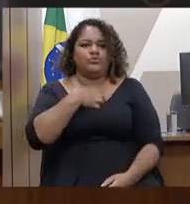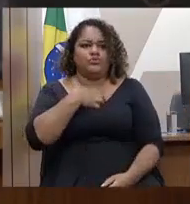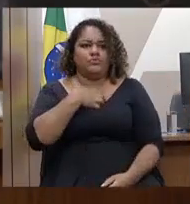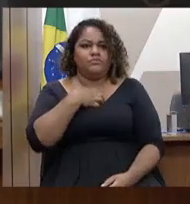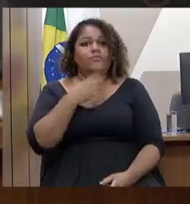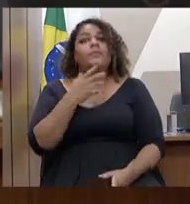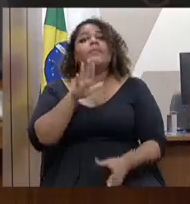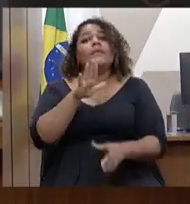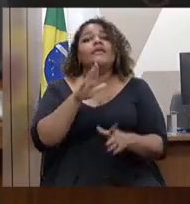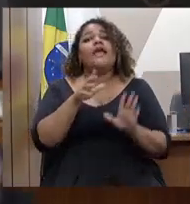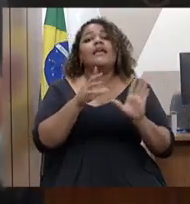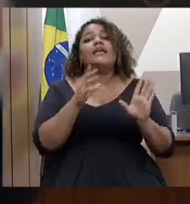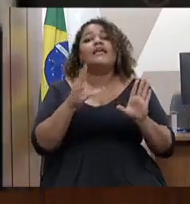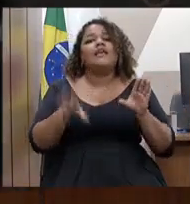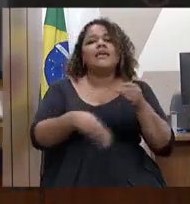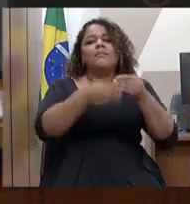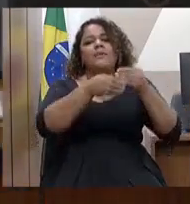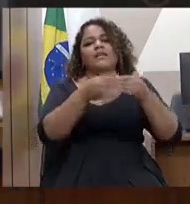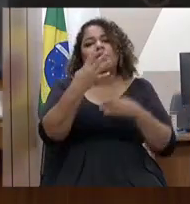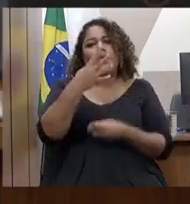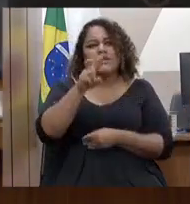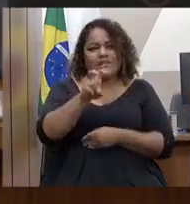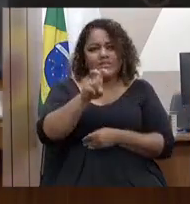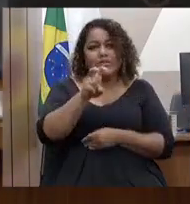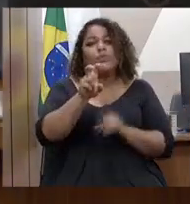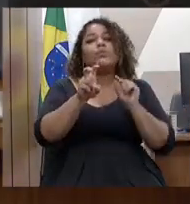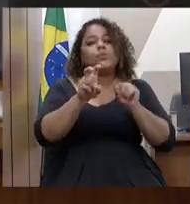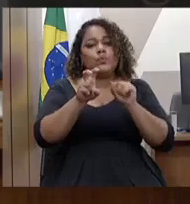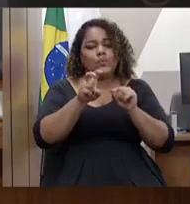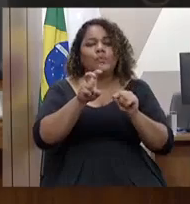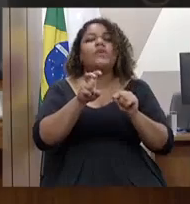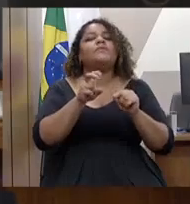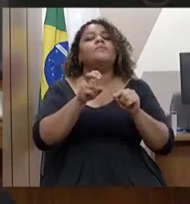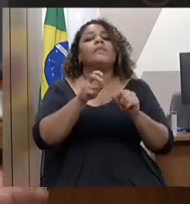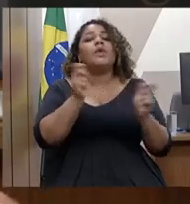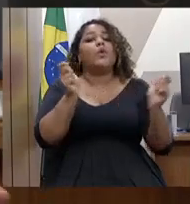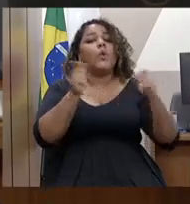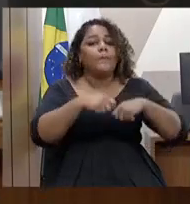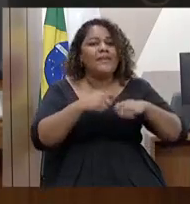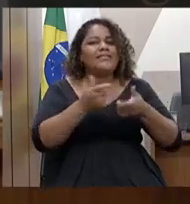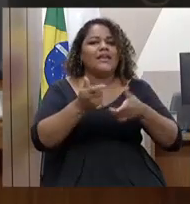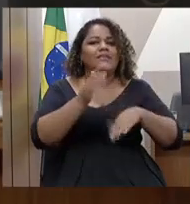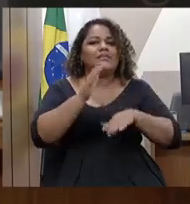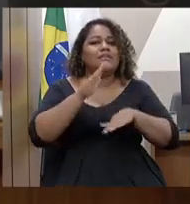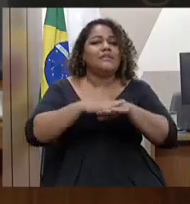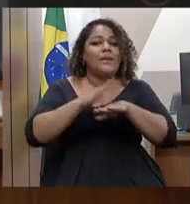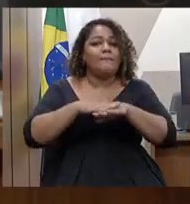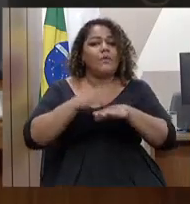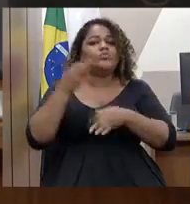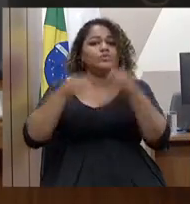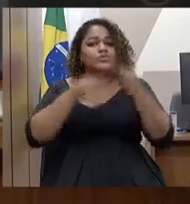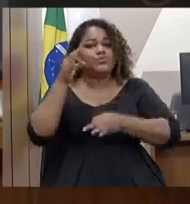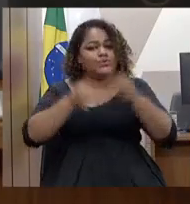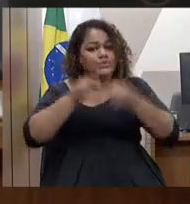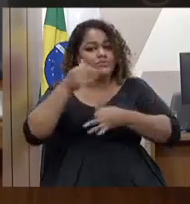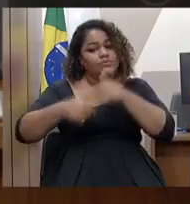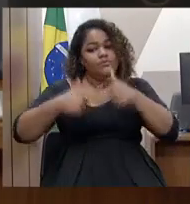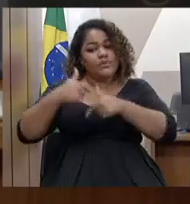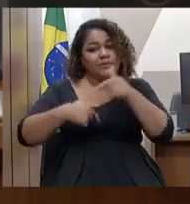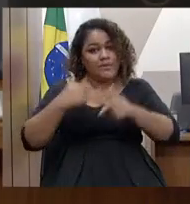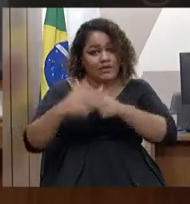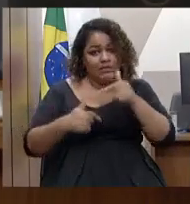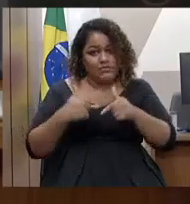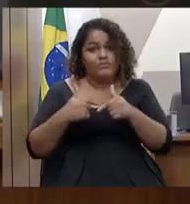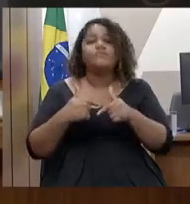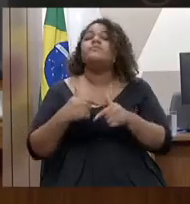constituição e com a emenda 45 veio a competência da Justiça do Trabalho aí de forma inquestionável para discutir e para